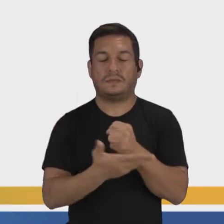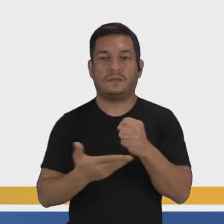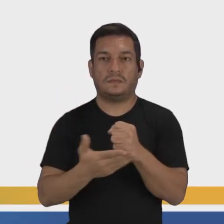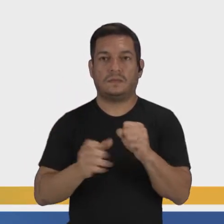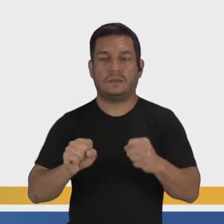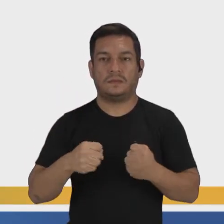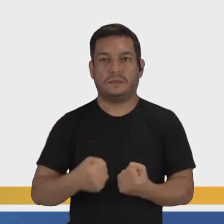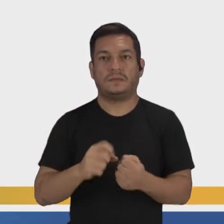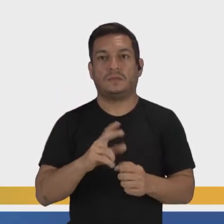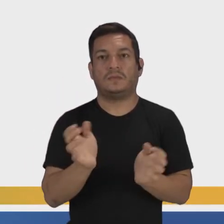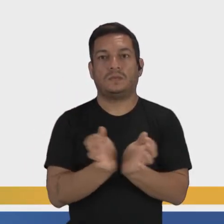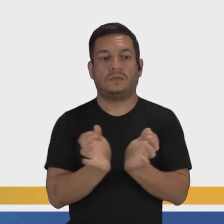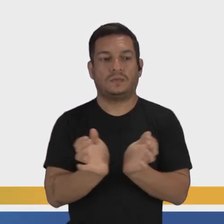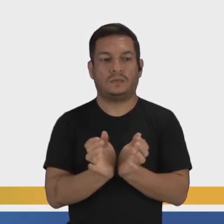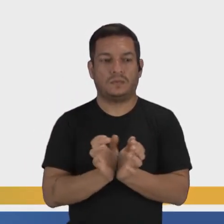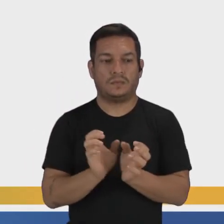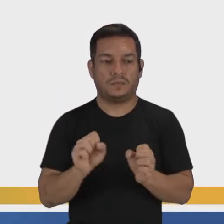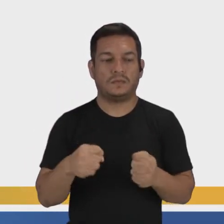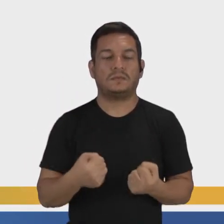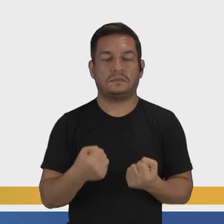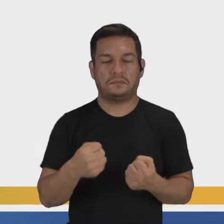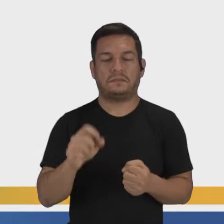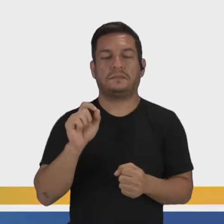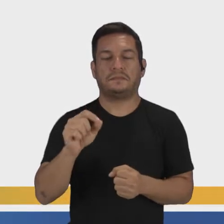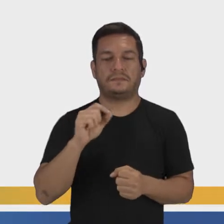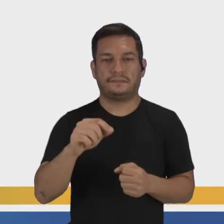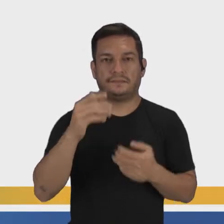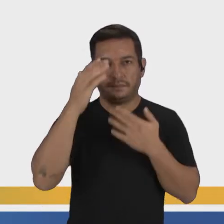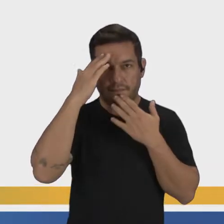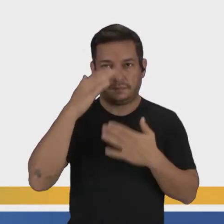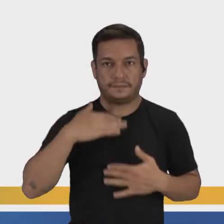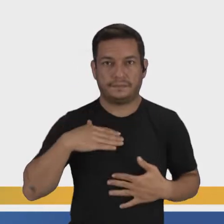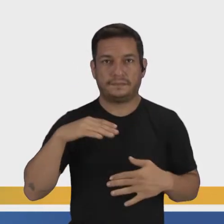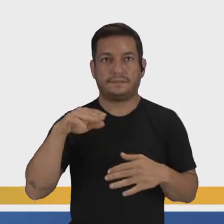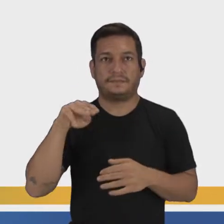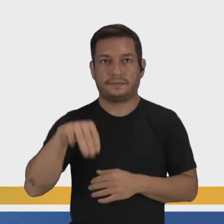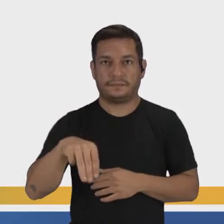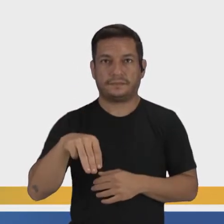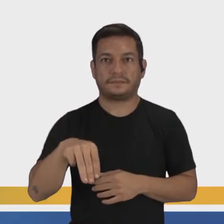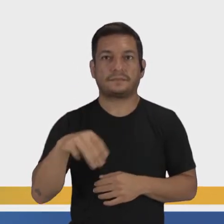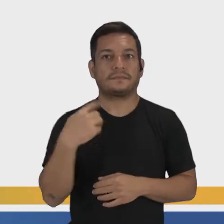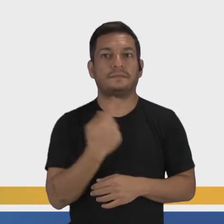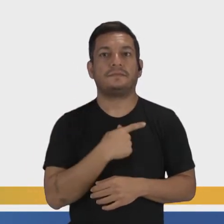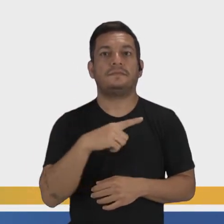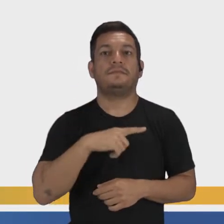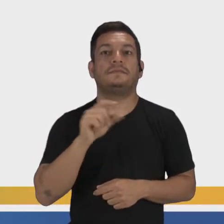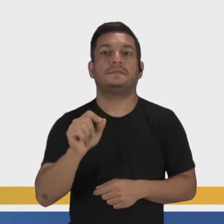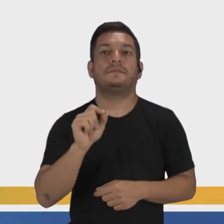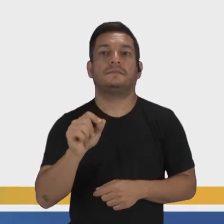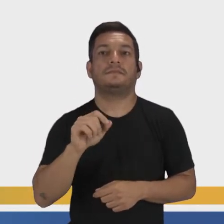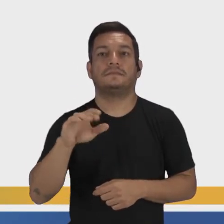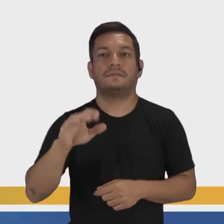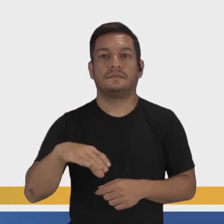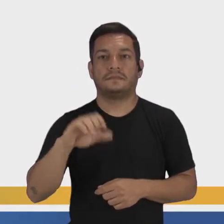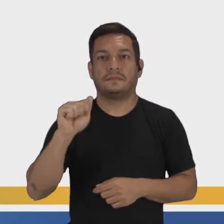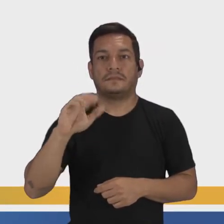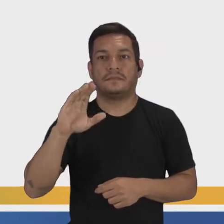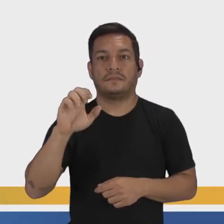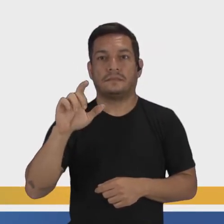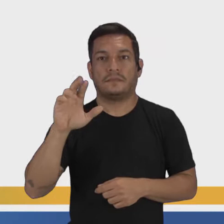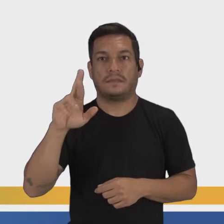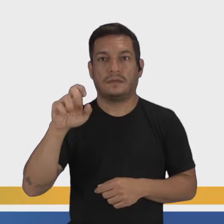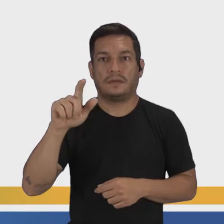força ou um conjunto de forças imprimida a esse corpo de massa m, nós temos uma aceleração